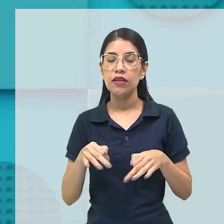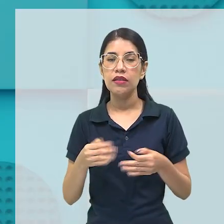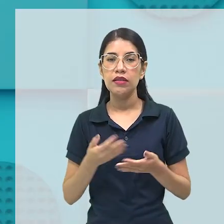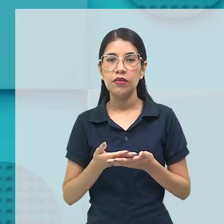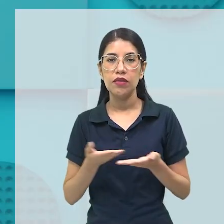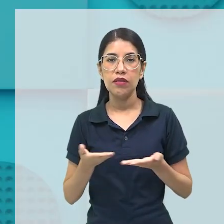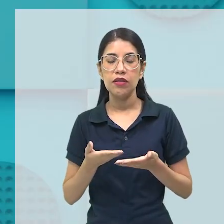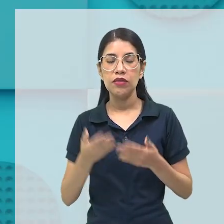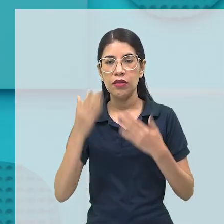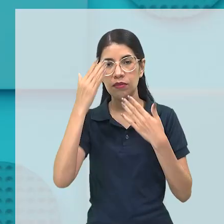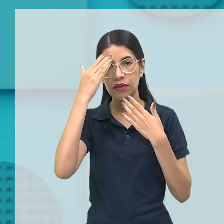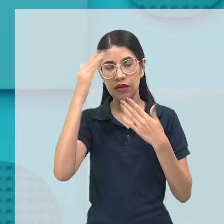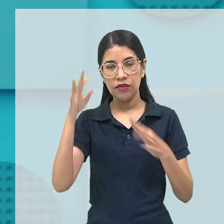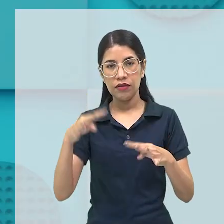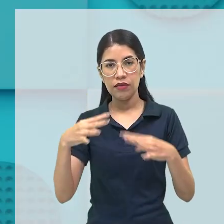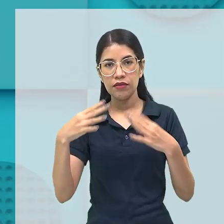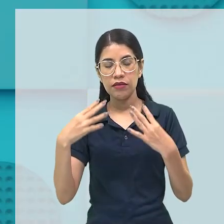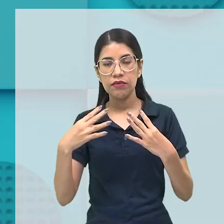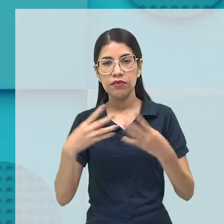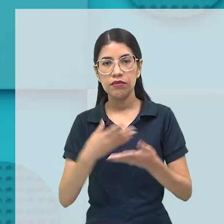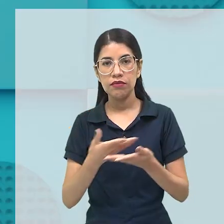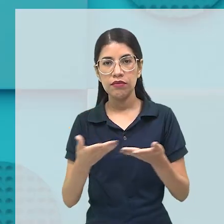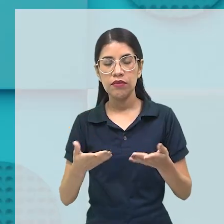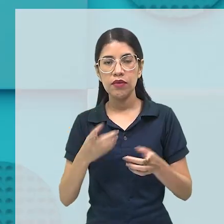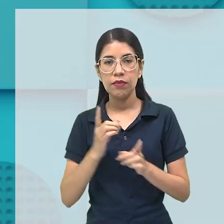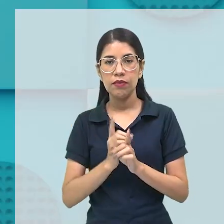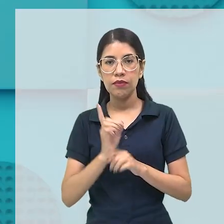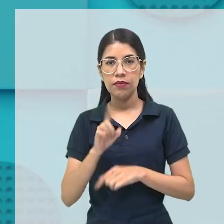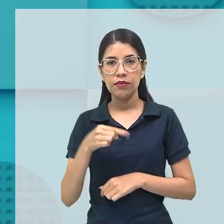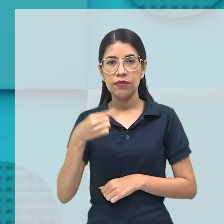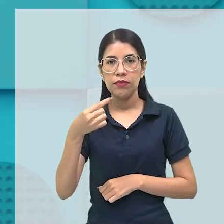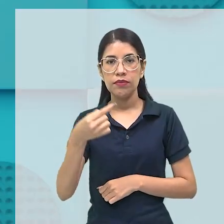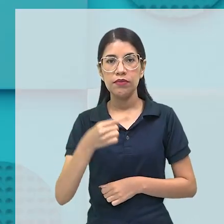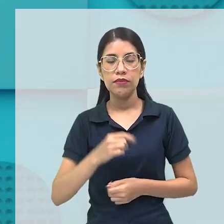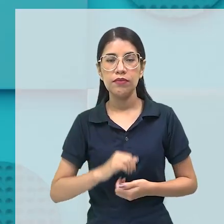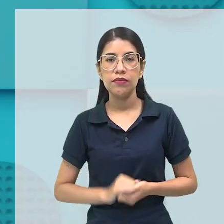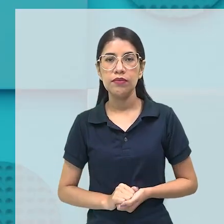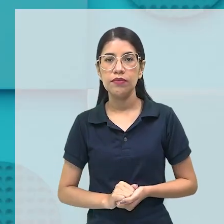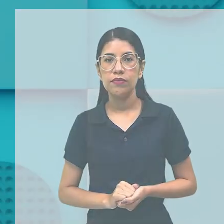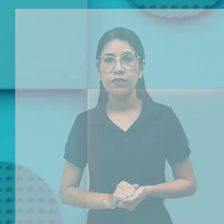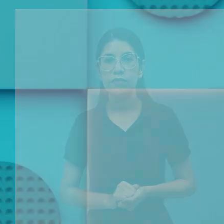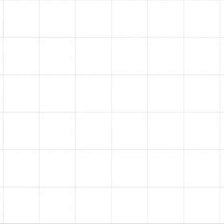a gente vai ficando por aqui. Agradeço a atenção de vocês e até a próxima aula.